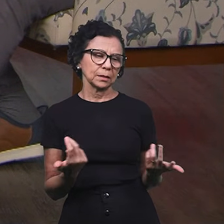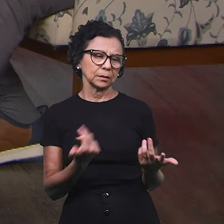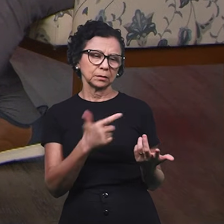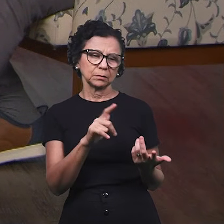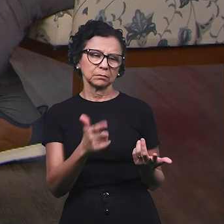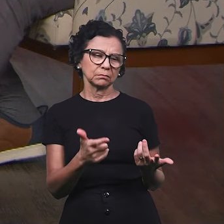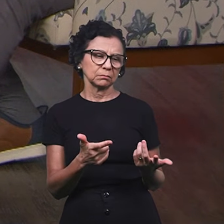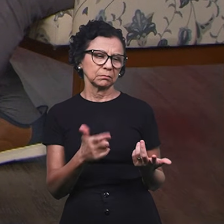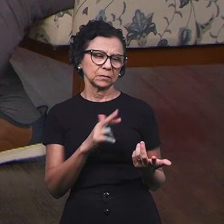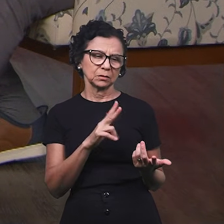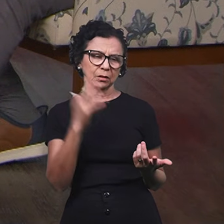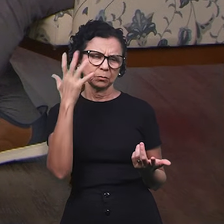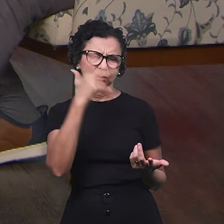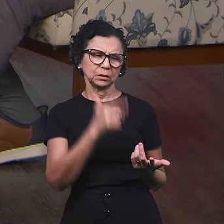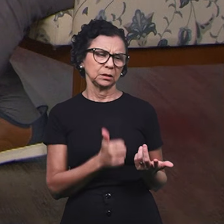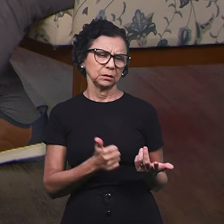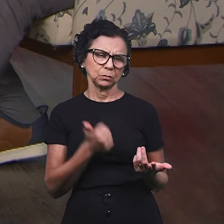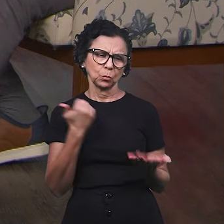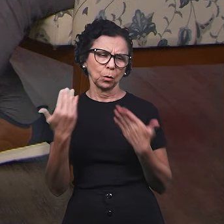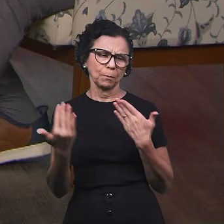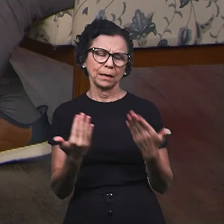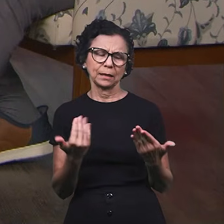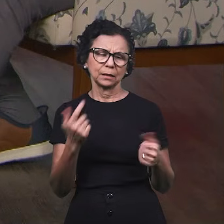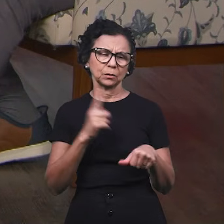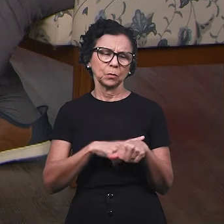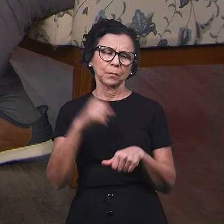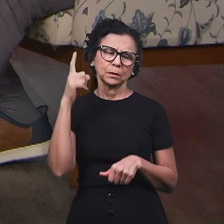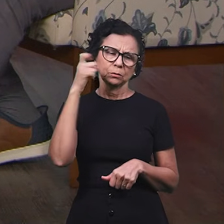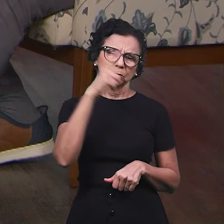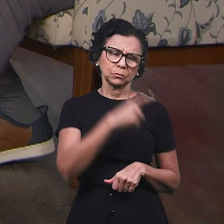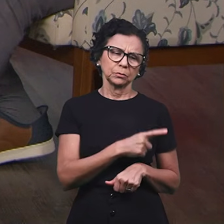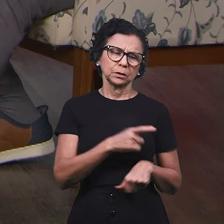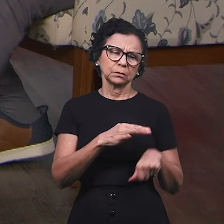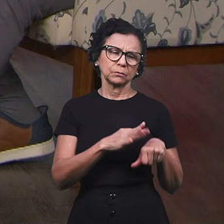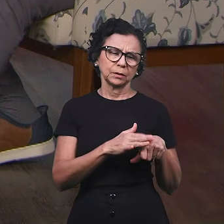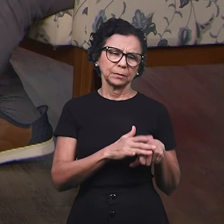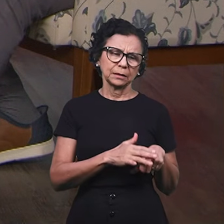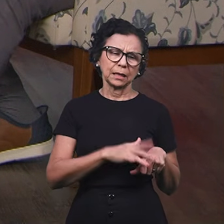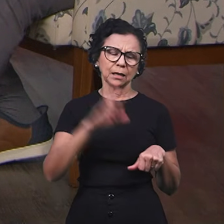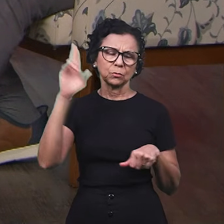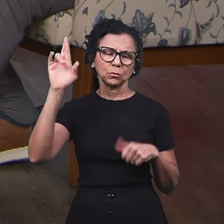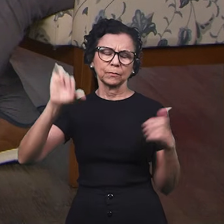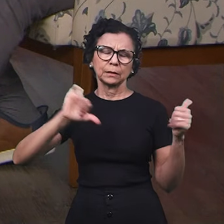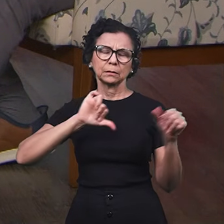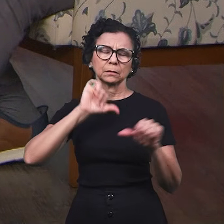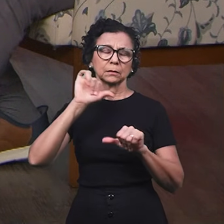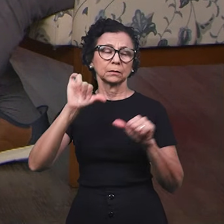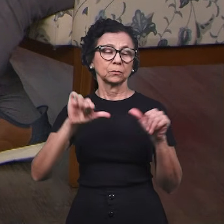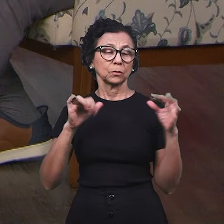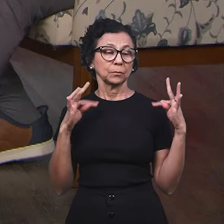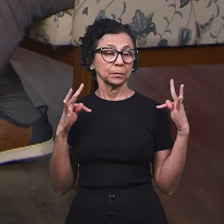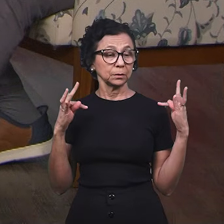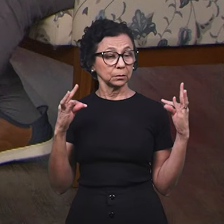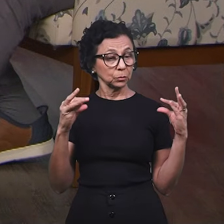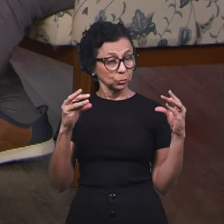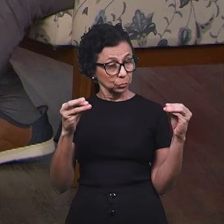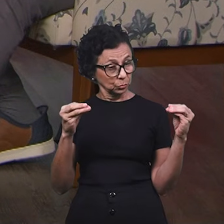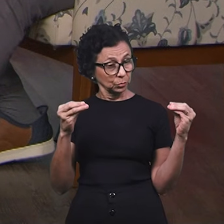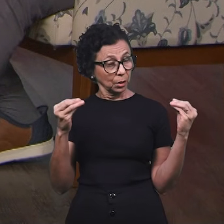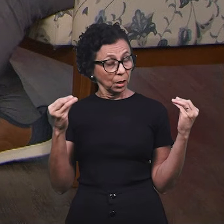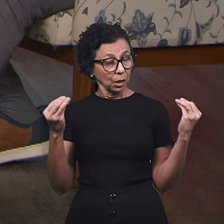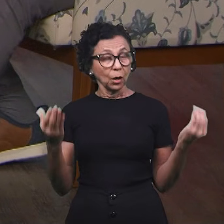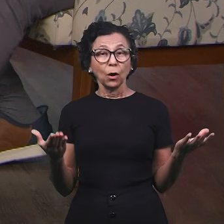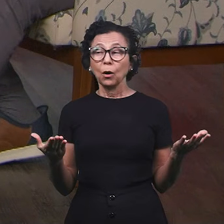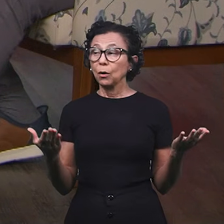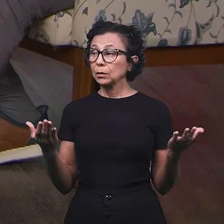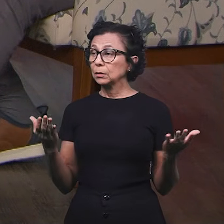beleza, um momento difícil na sua vida, uma crise, uma enfermidade, e ele torna aquilo uma coisa bela, que as pessoas olham e vêem